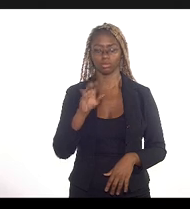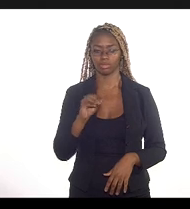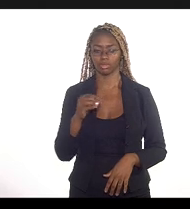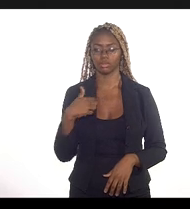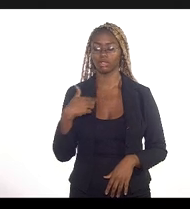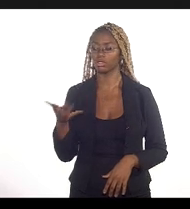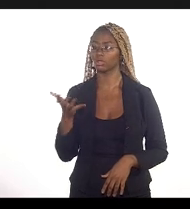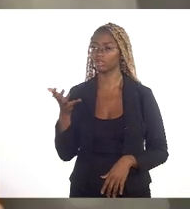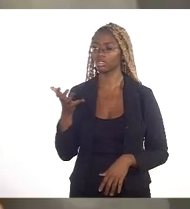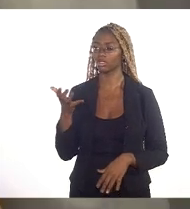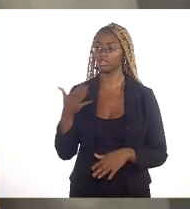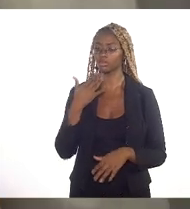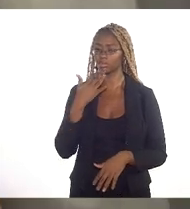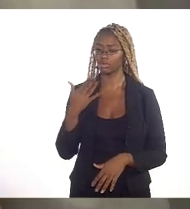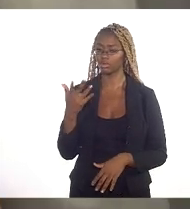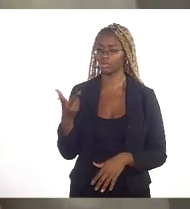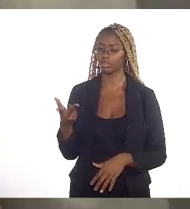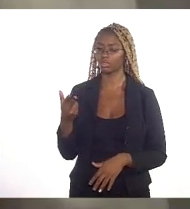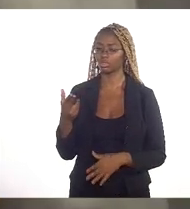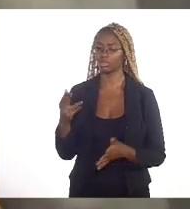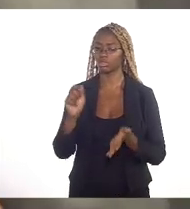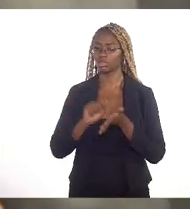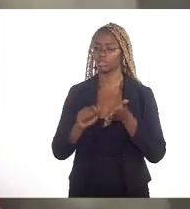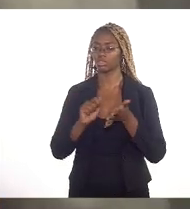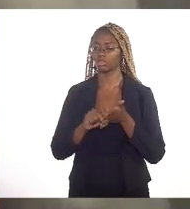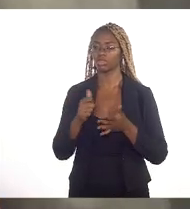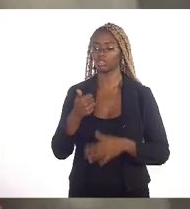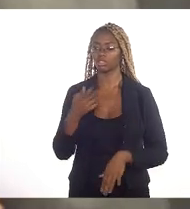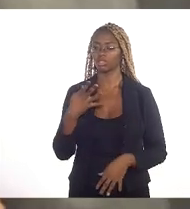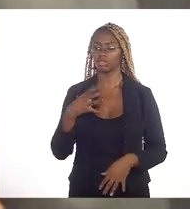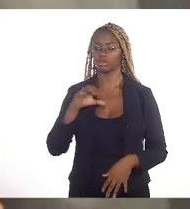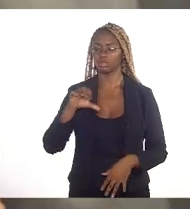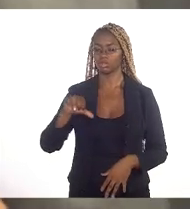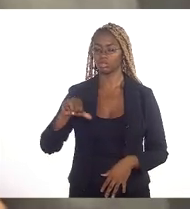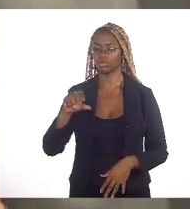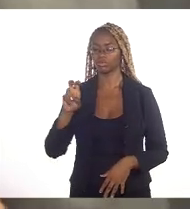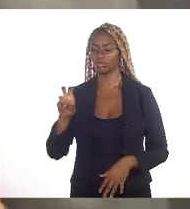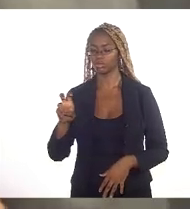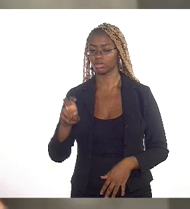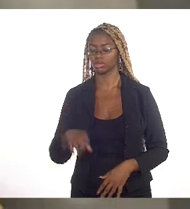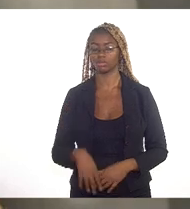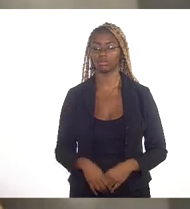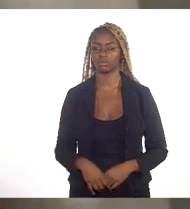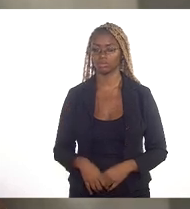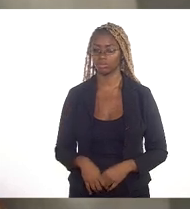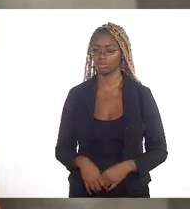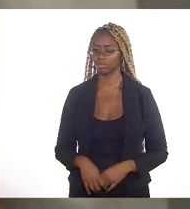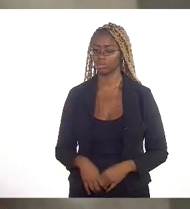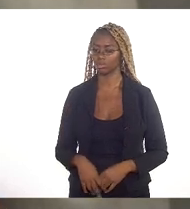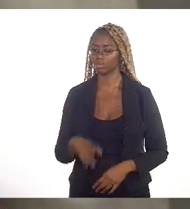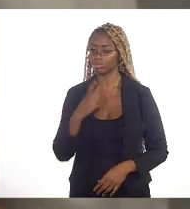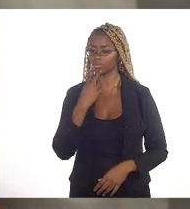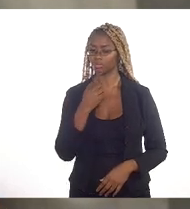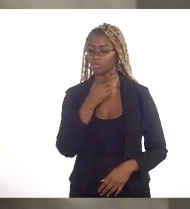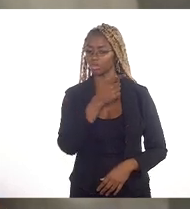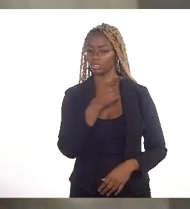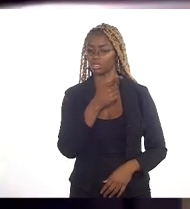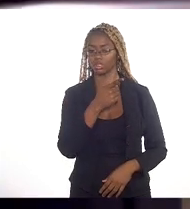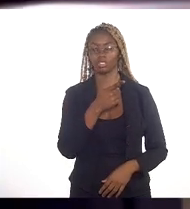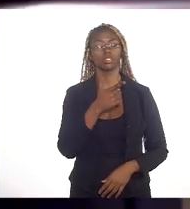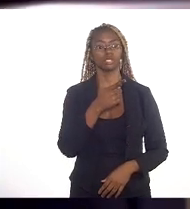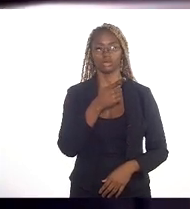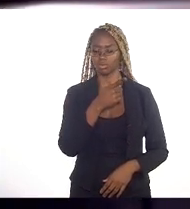desse projeto aí, do 1495, ao Rodrigo Amorim. Falei com ele, ele disse que sim.